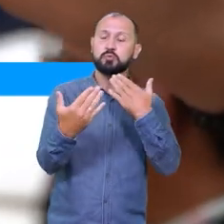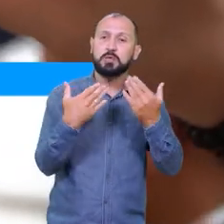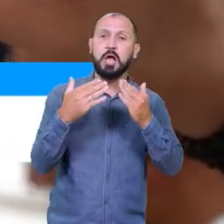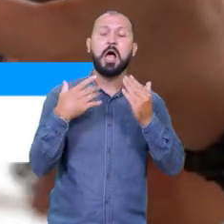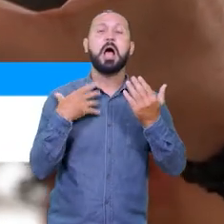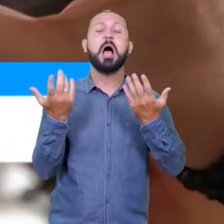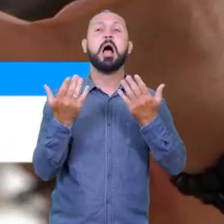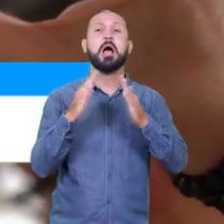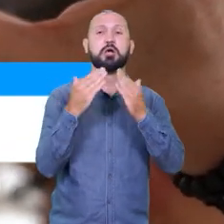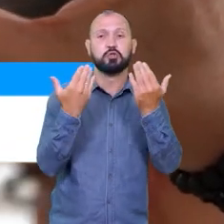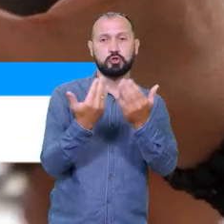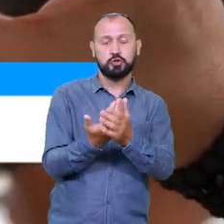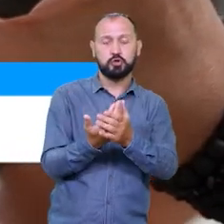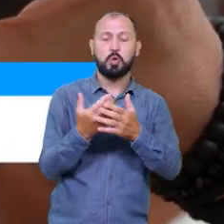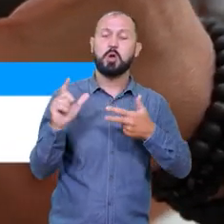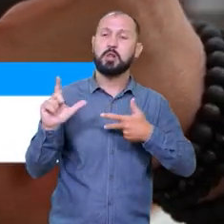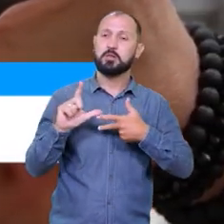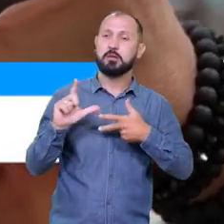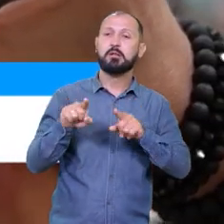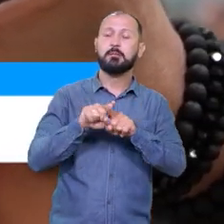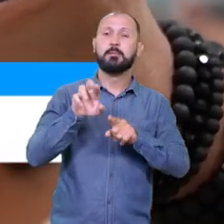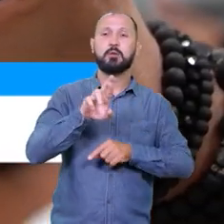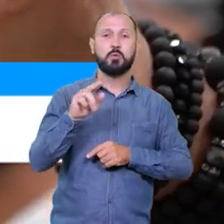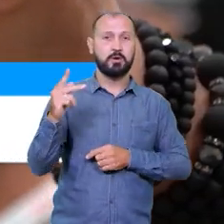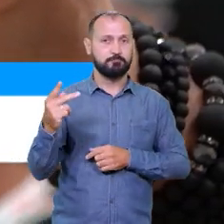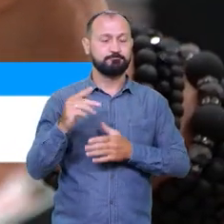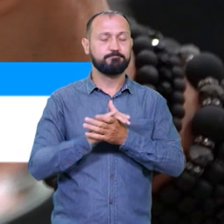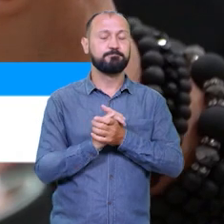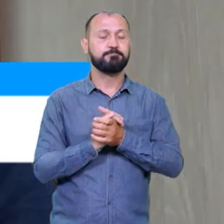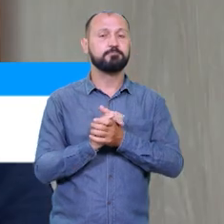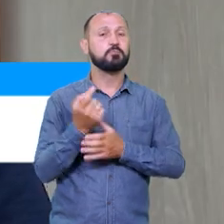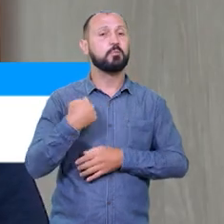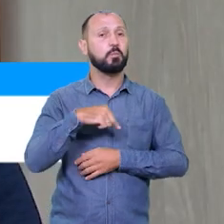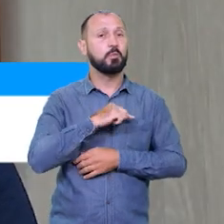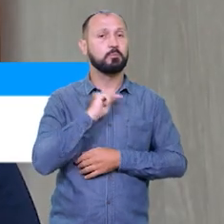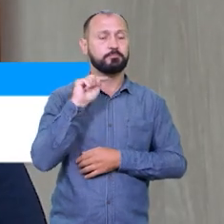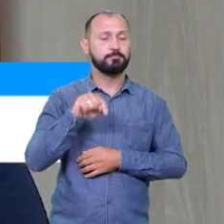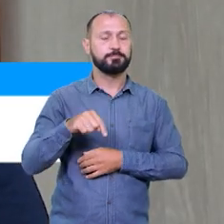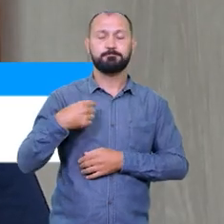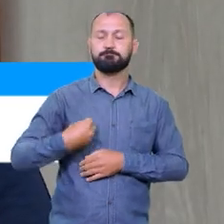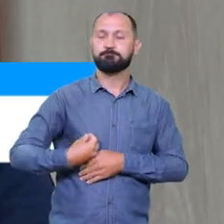de mesas voltadas às escolas legislativas e aos Recursos Humanos